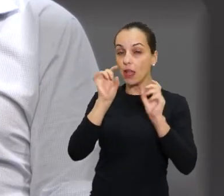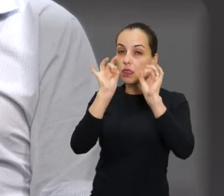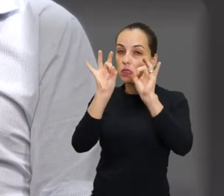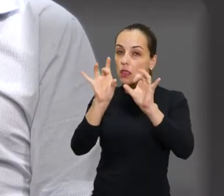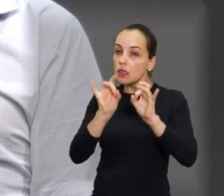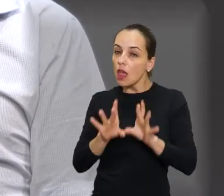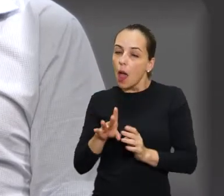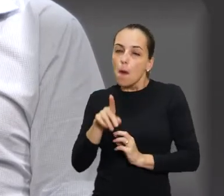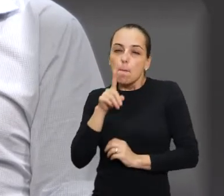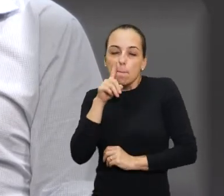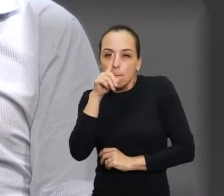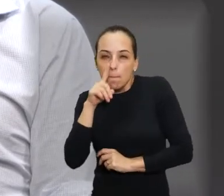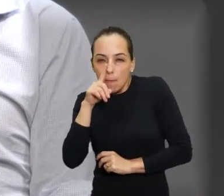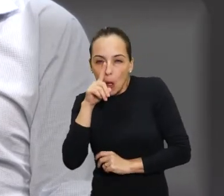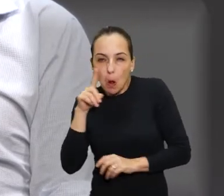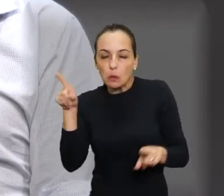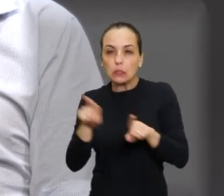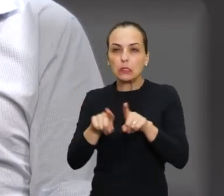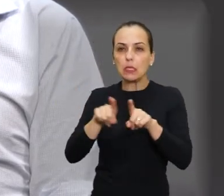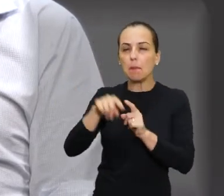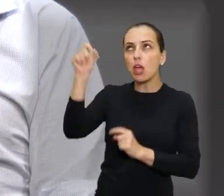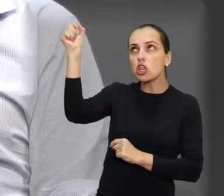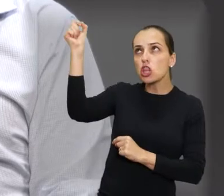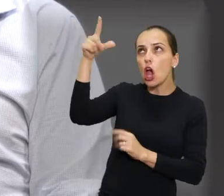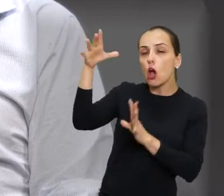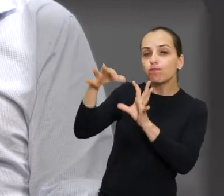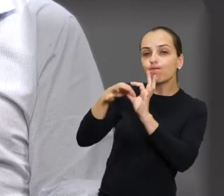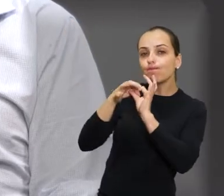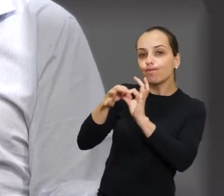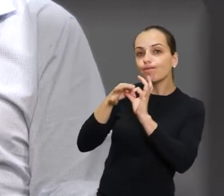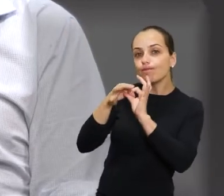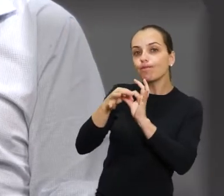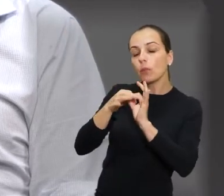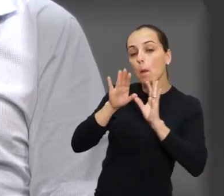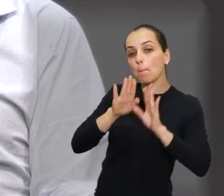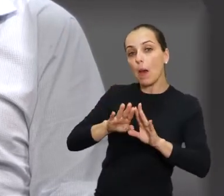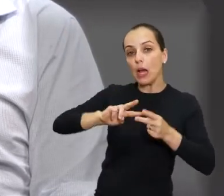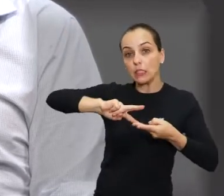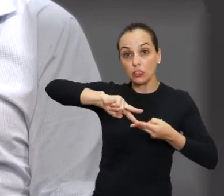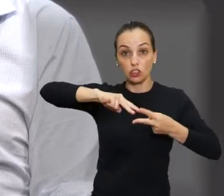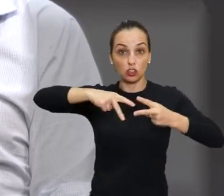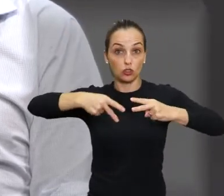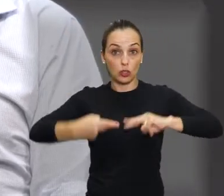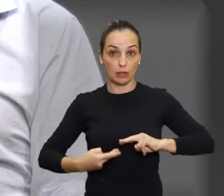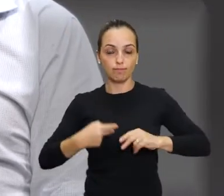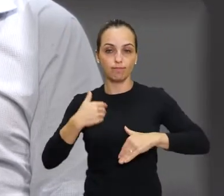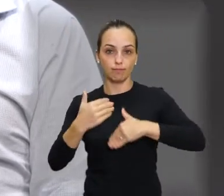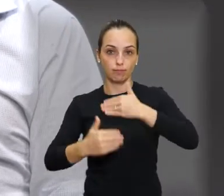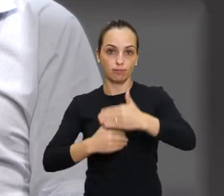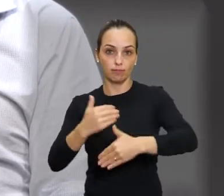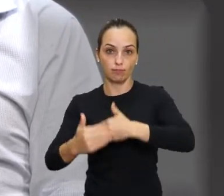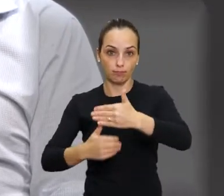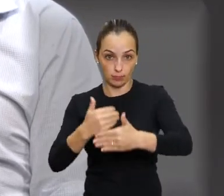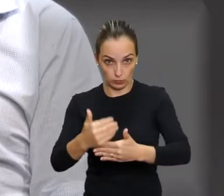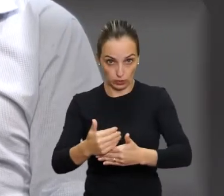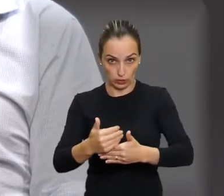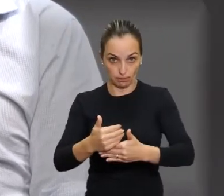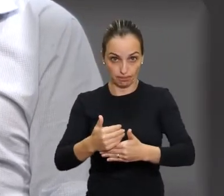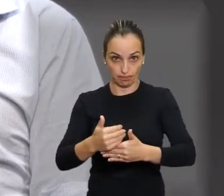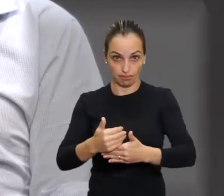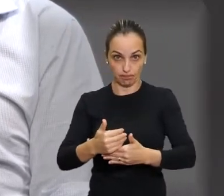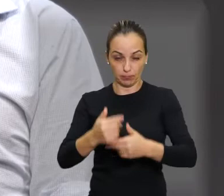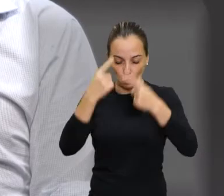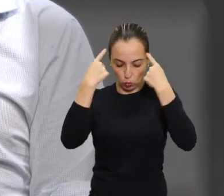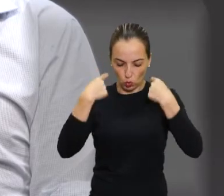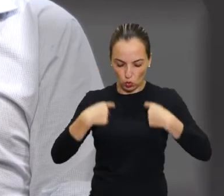é um tumor mais agressivo, felizmente mais raro, mas mais agressivo, que também tem uma relação